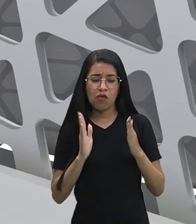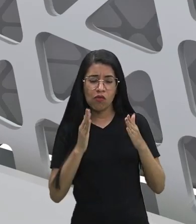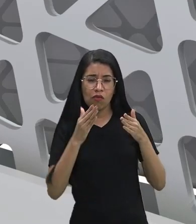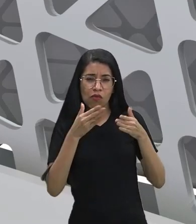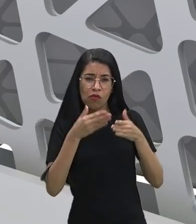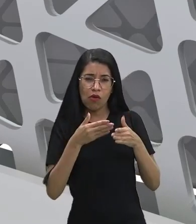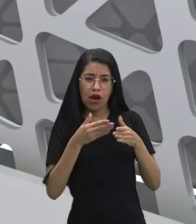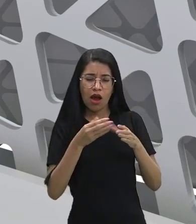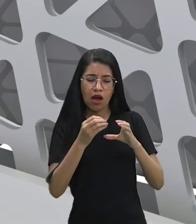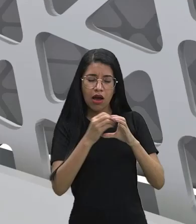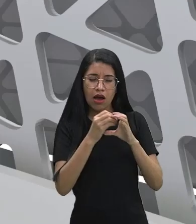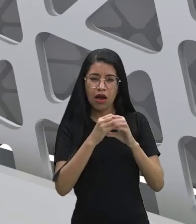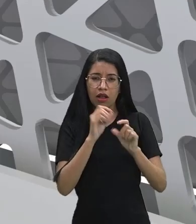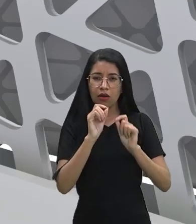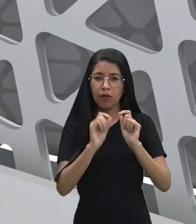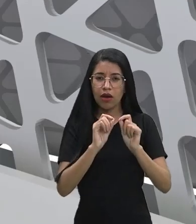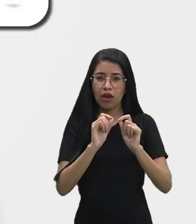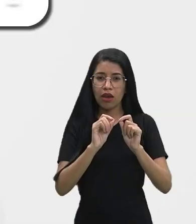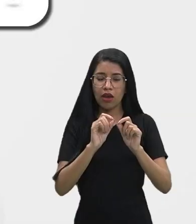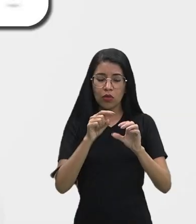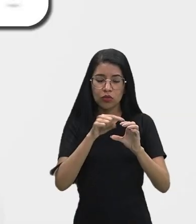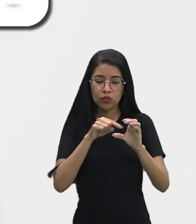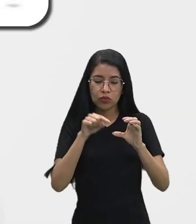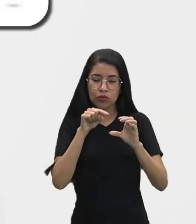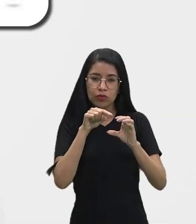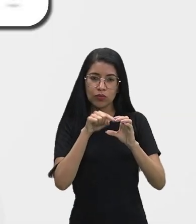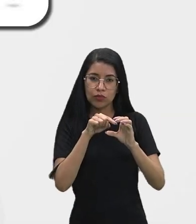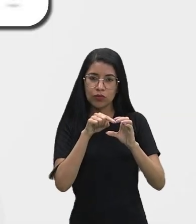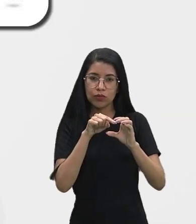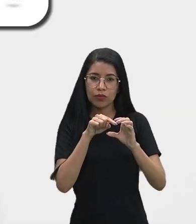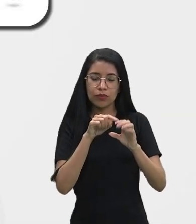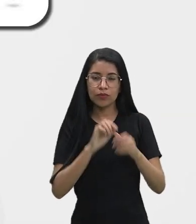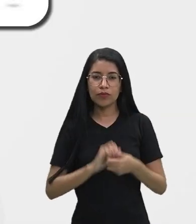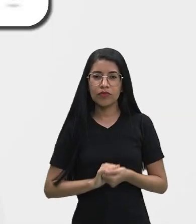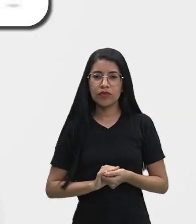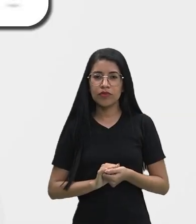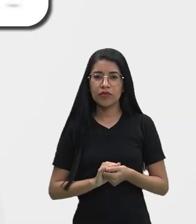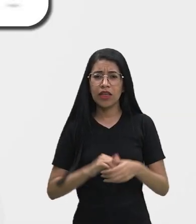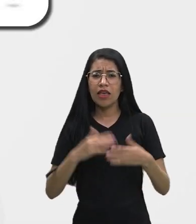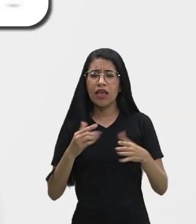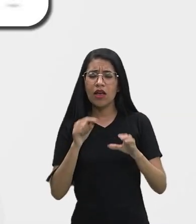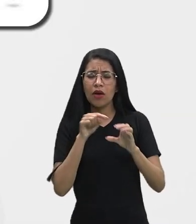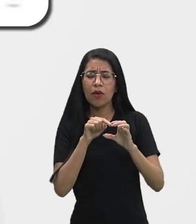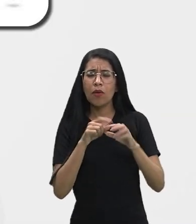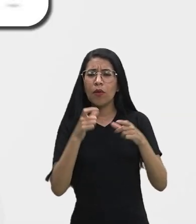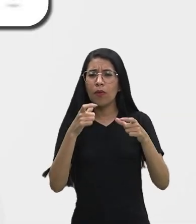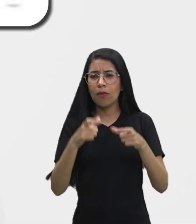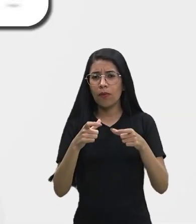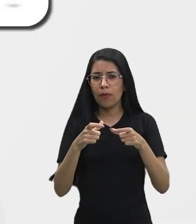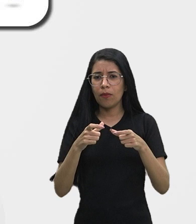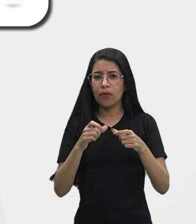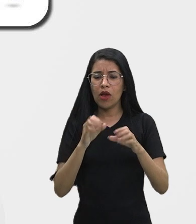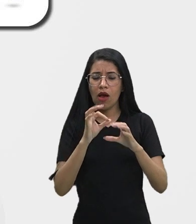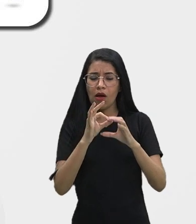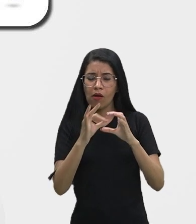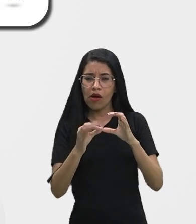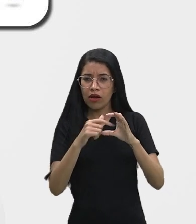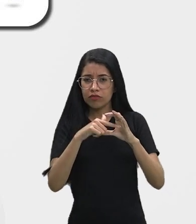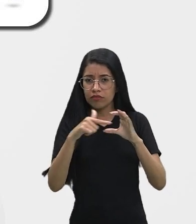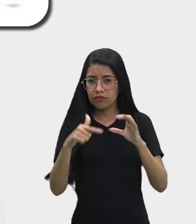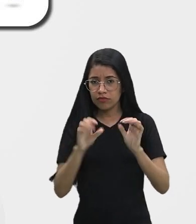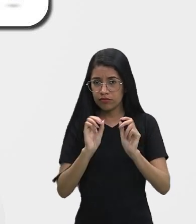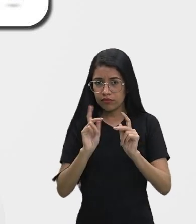célula, chamada de núcleo, né? Quem é que tem núcleo? Só tem núcleo quem é célula procarionte e